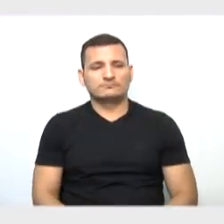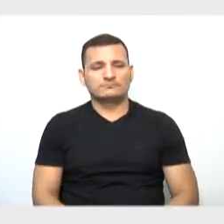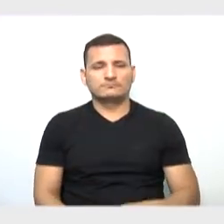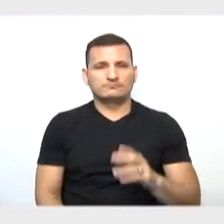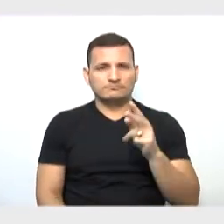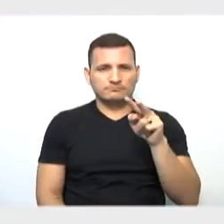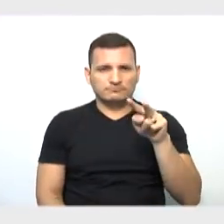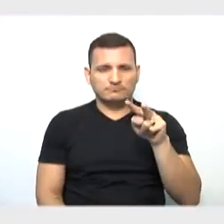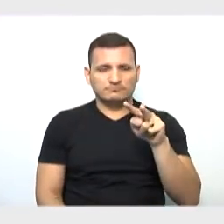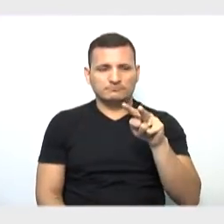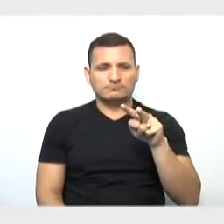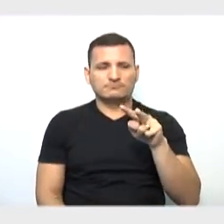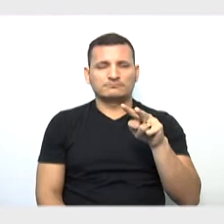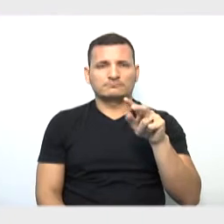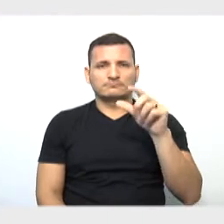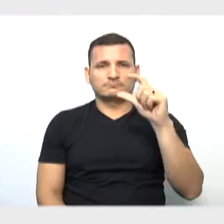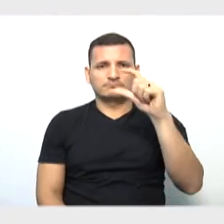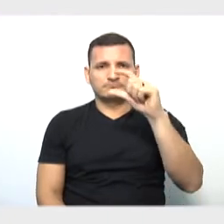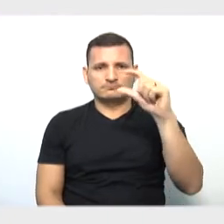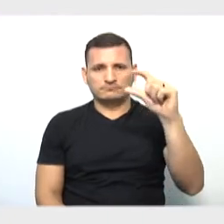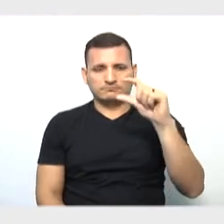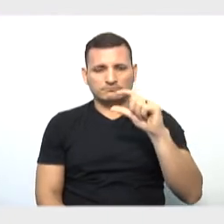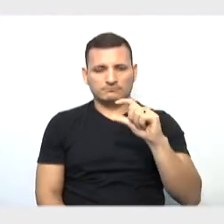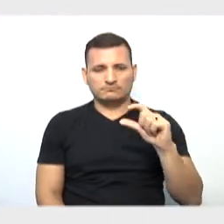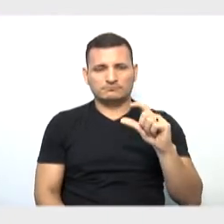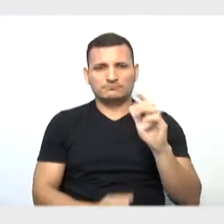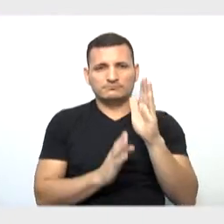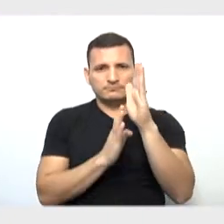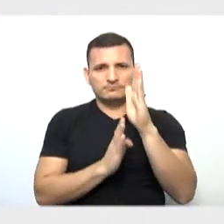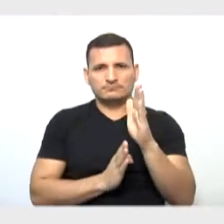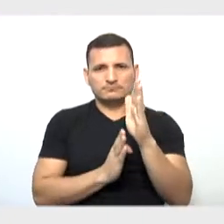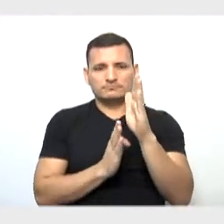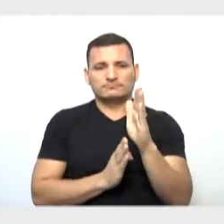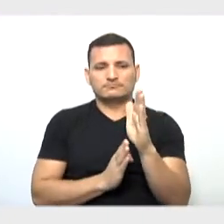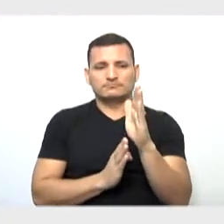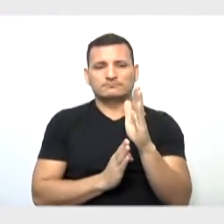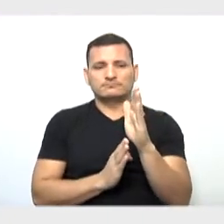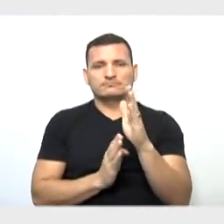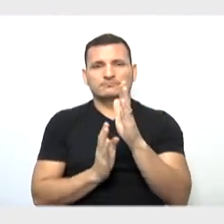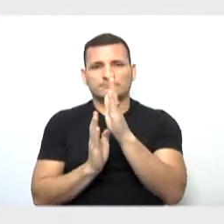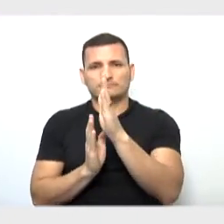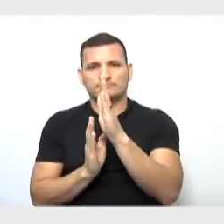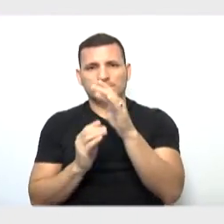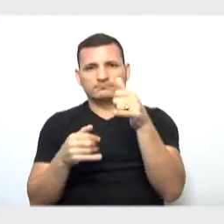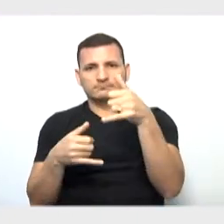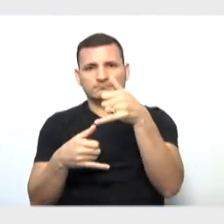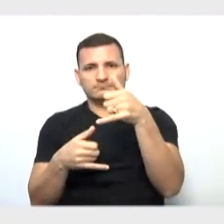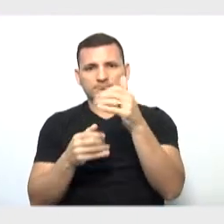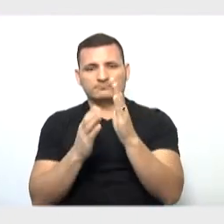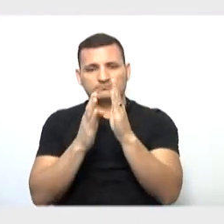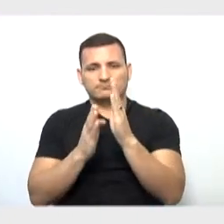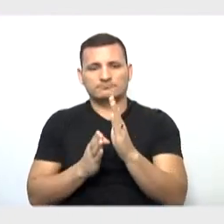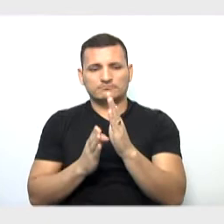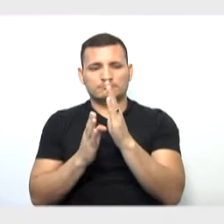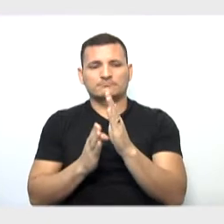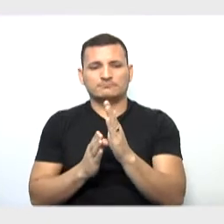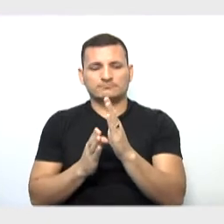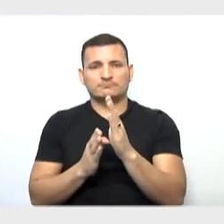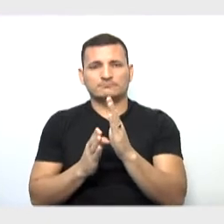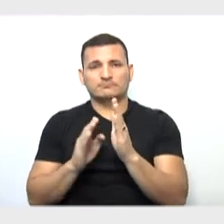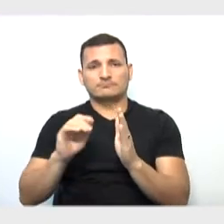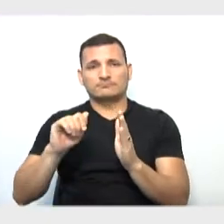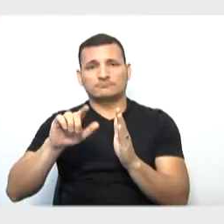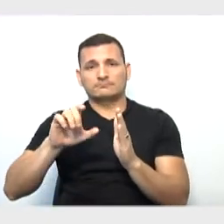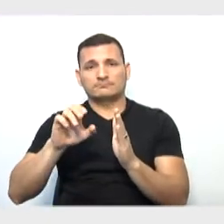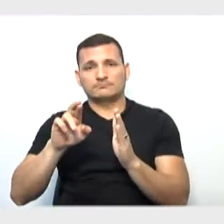que eu coloquei, o script alinhado com o de cima, a função, as chaves estão alinhadas e o alerta está um pouco